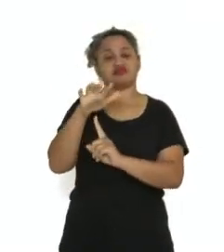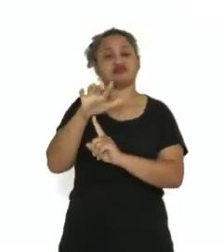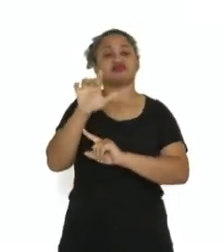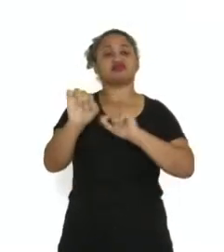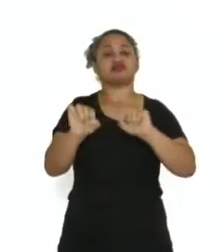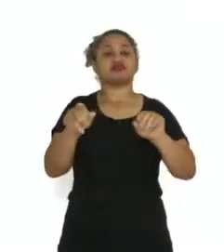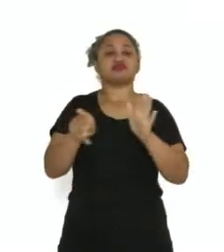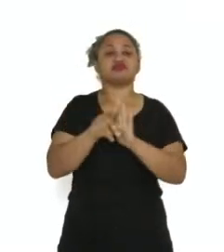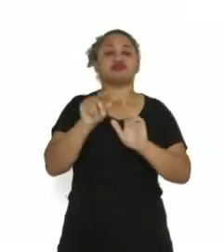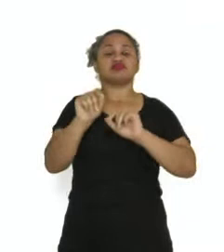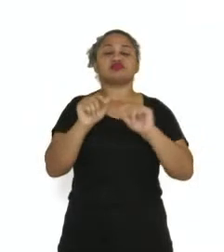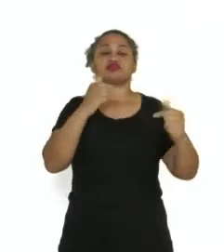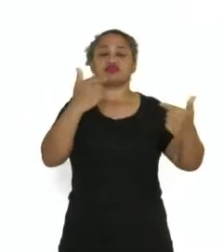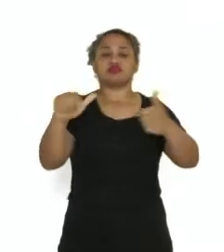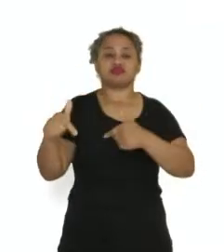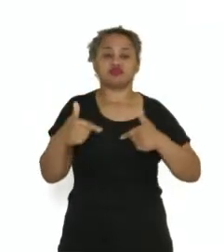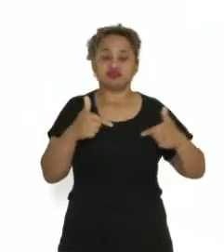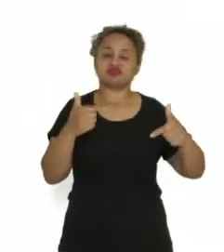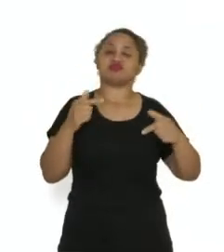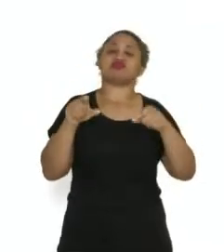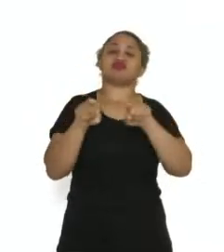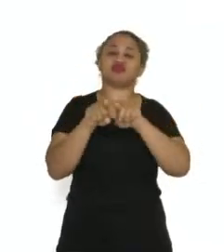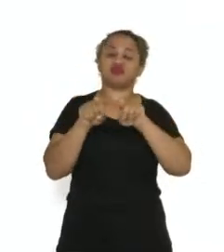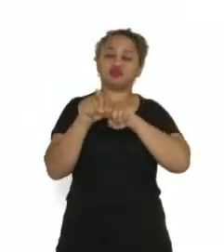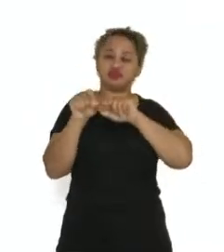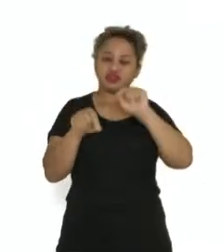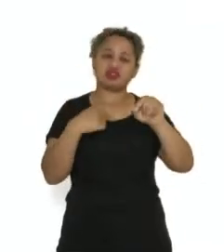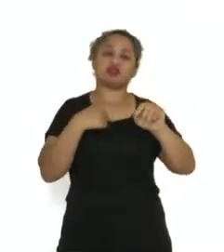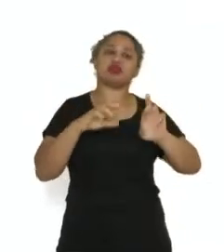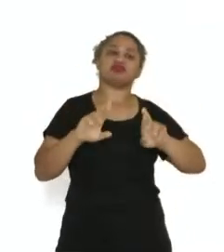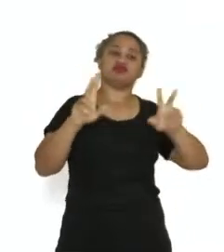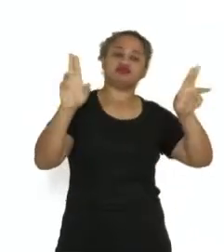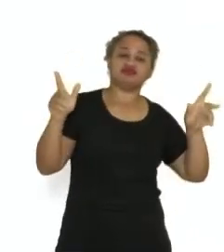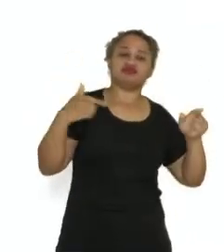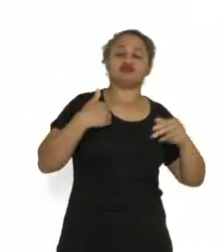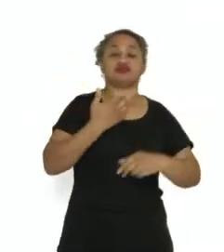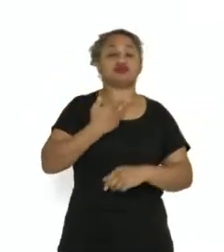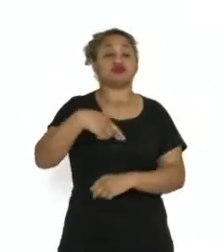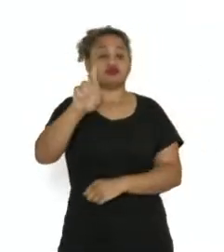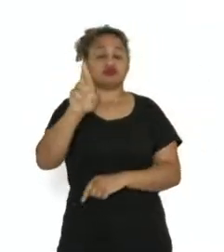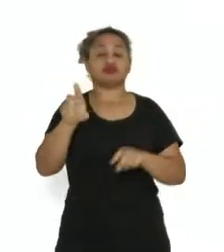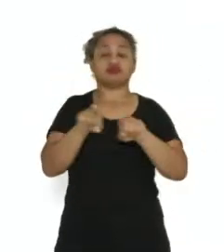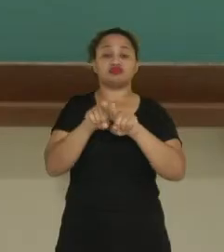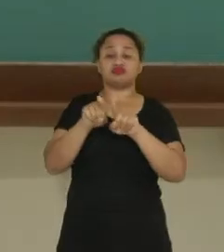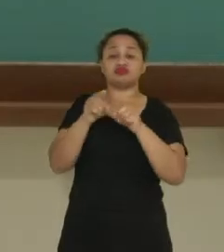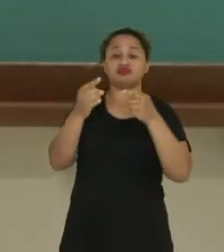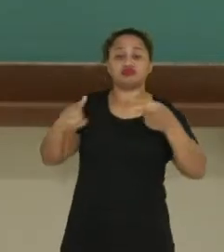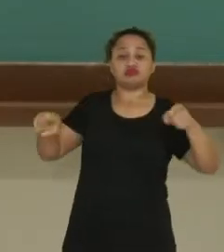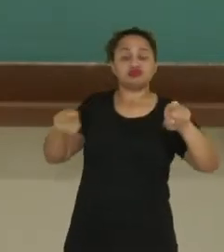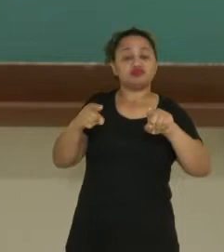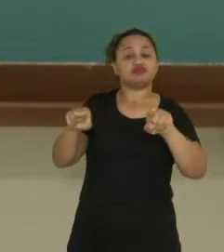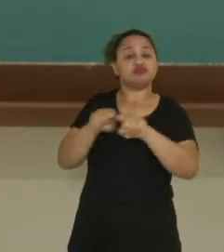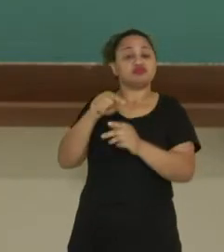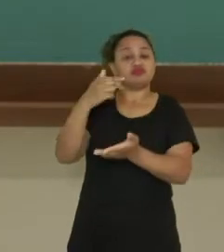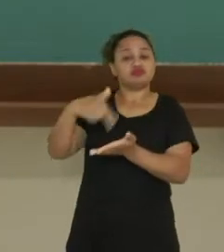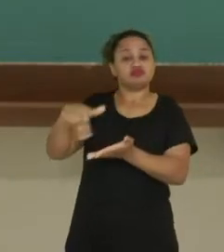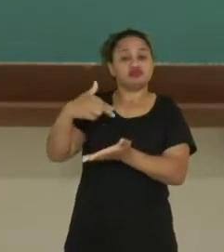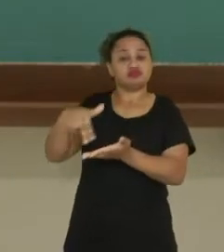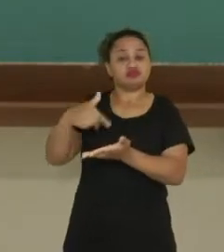envolvam, né, trabalho, entretenimento, religiosidade, música e dança, né? Esse